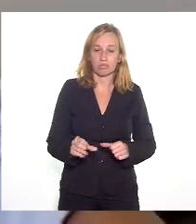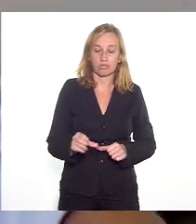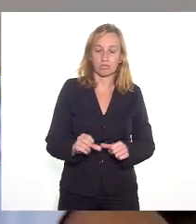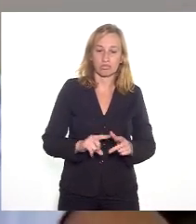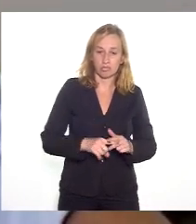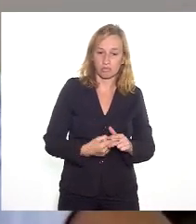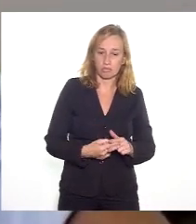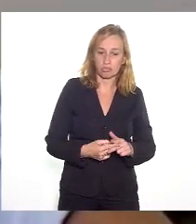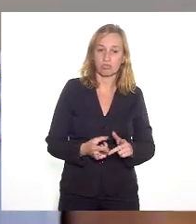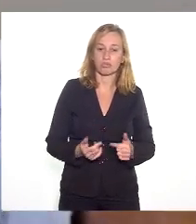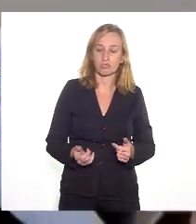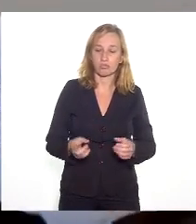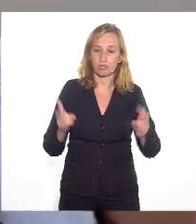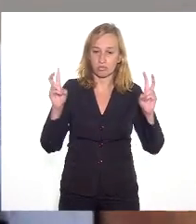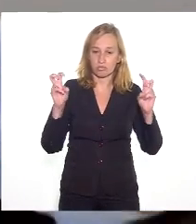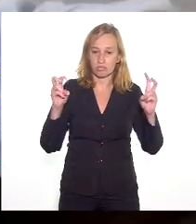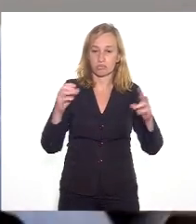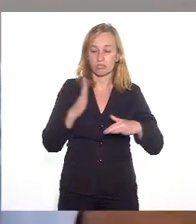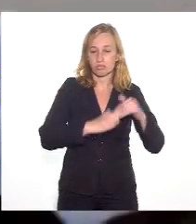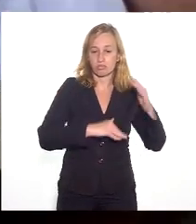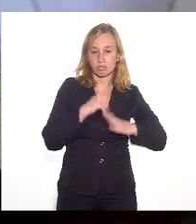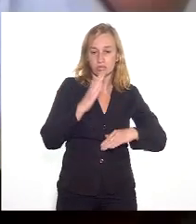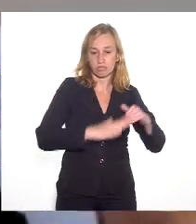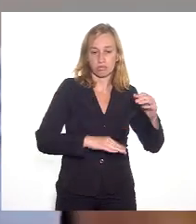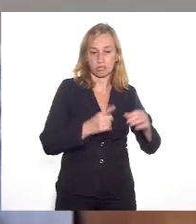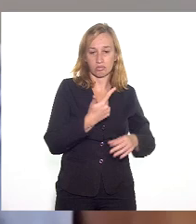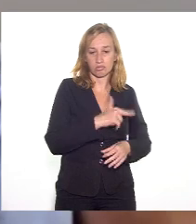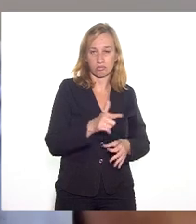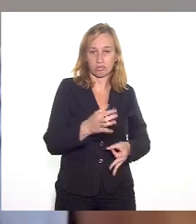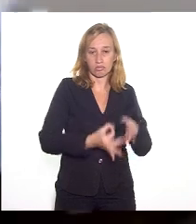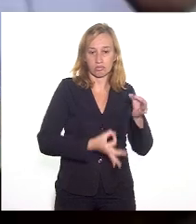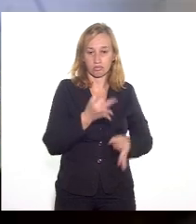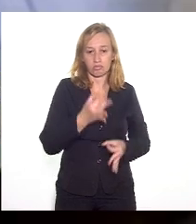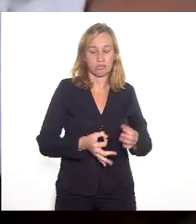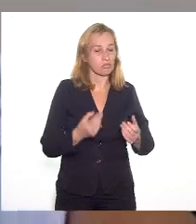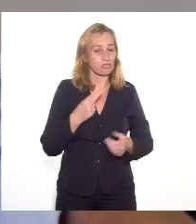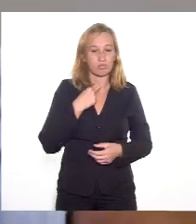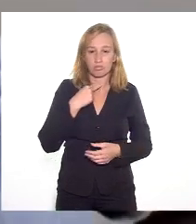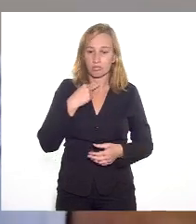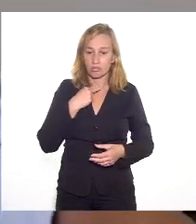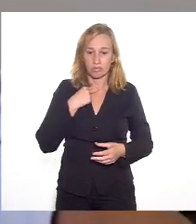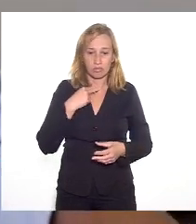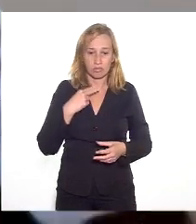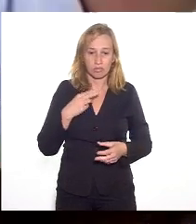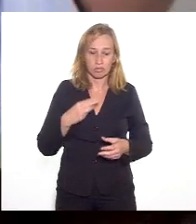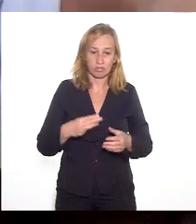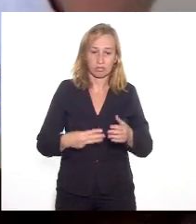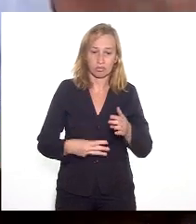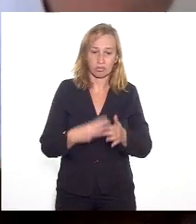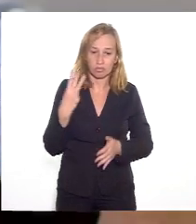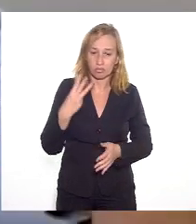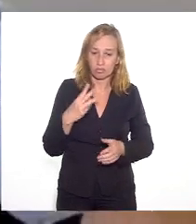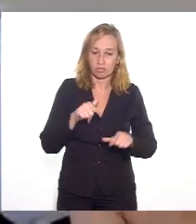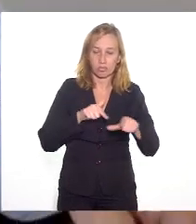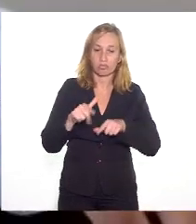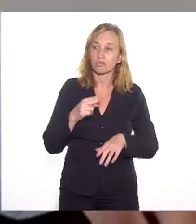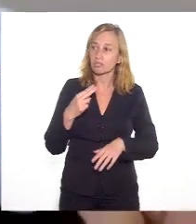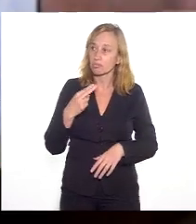situação desses profissionais injustiçados em Mesquita. Não podem acumular indevidamente? Não podem, ninguém. Mas também não podem